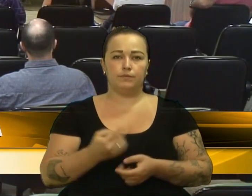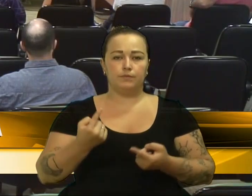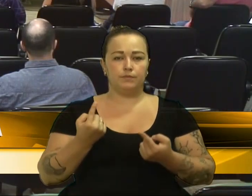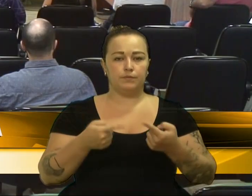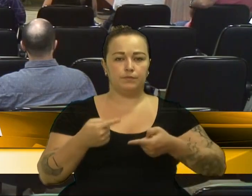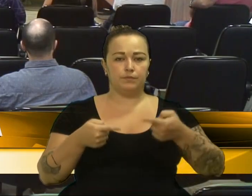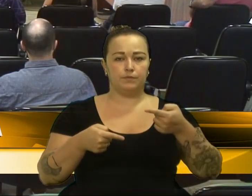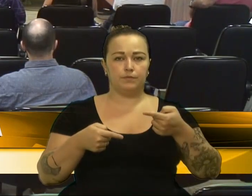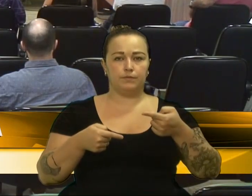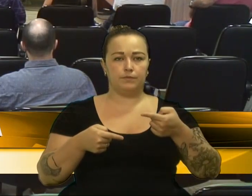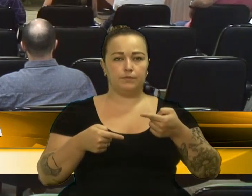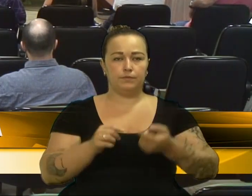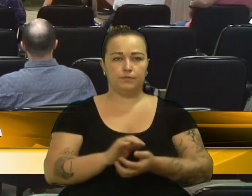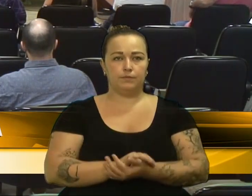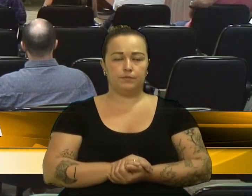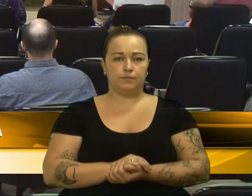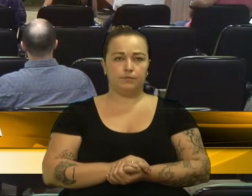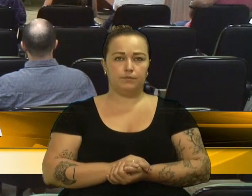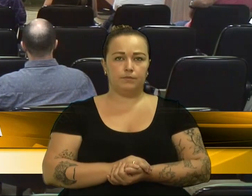discussão.